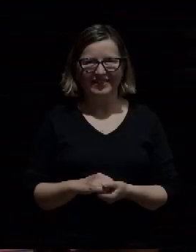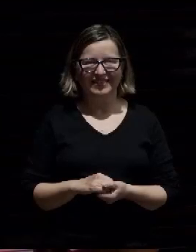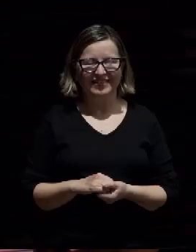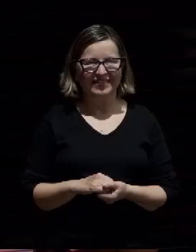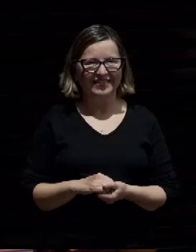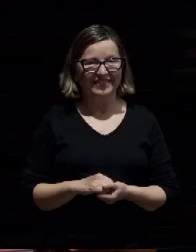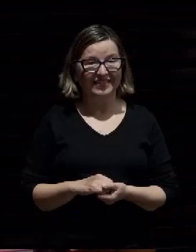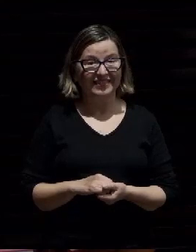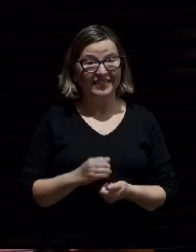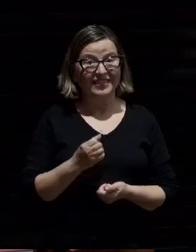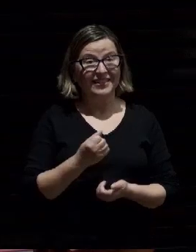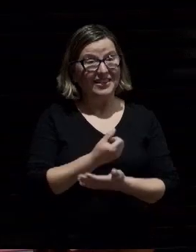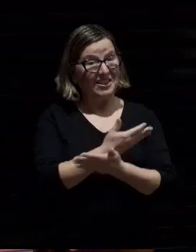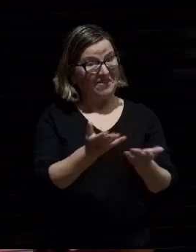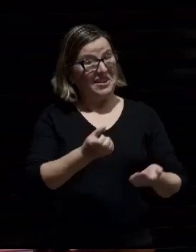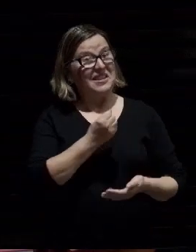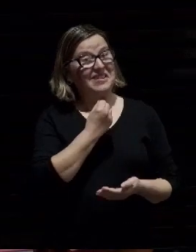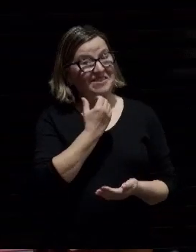Como é que vocês estão?